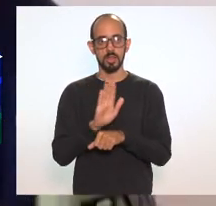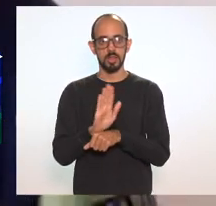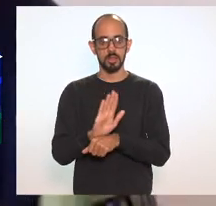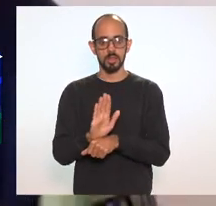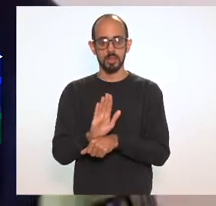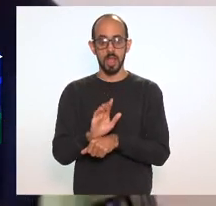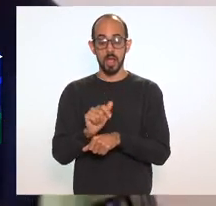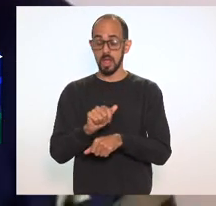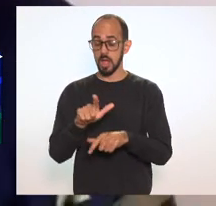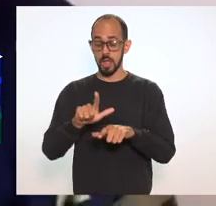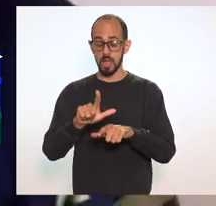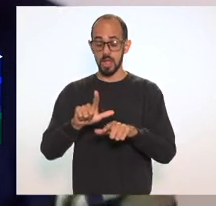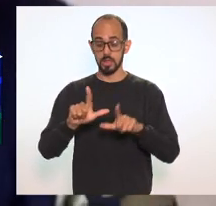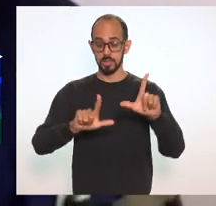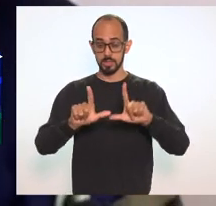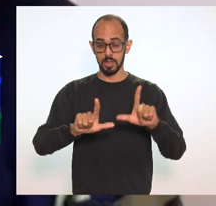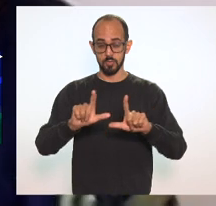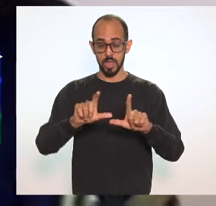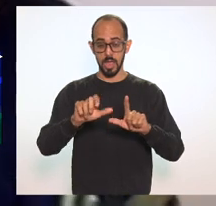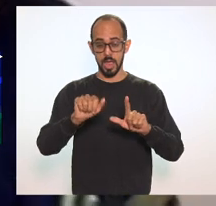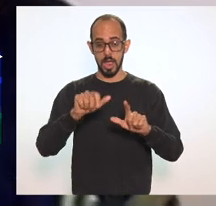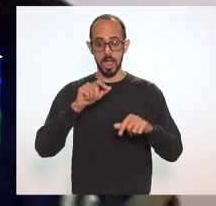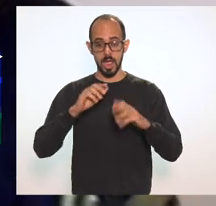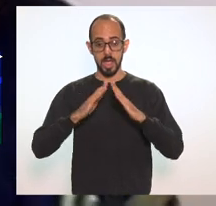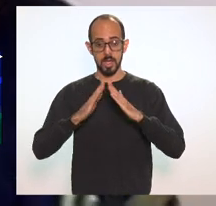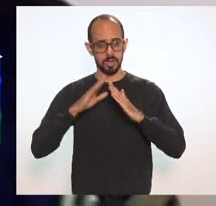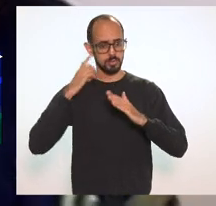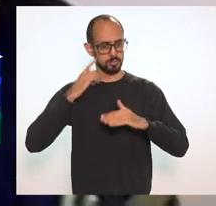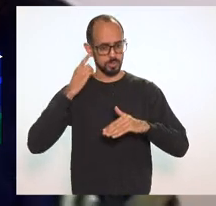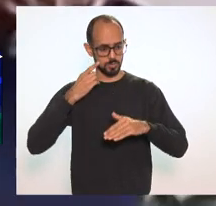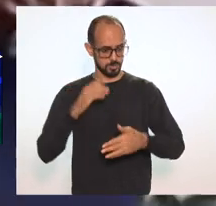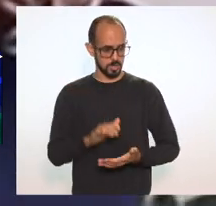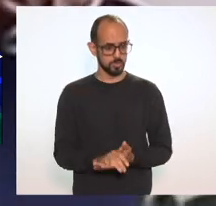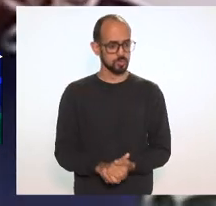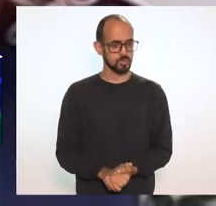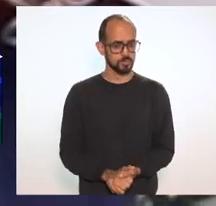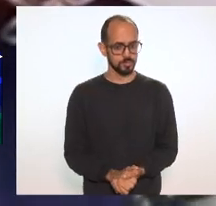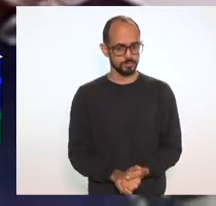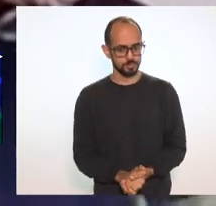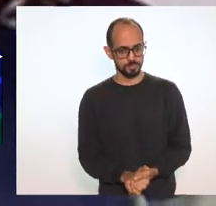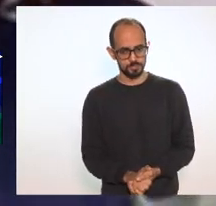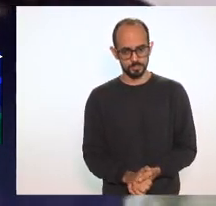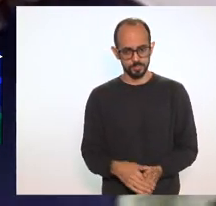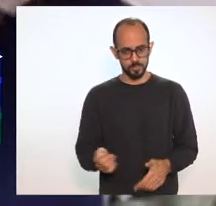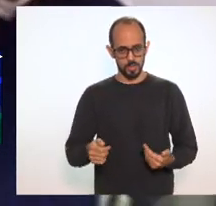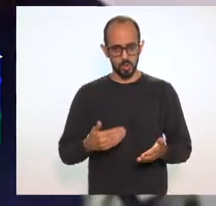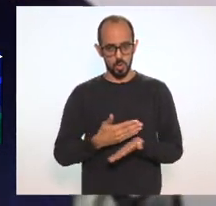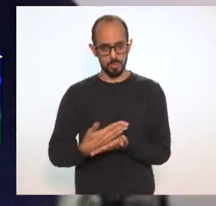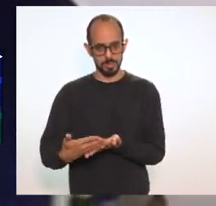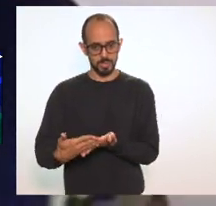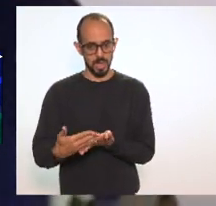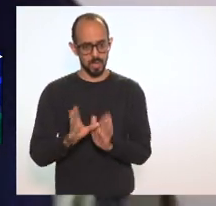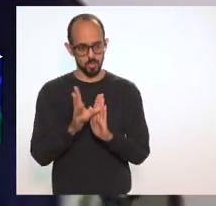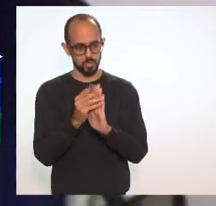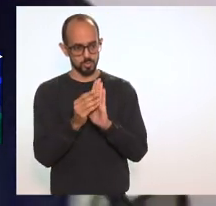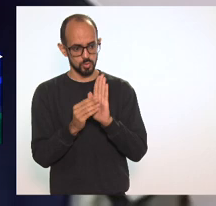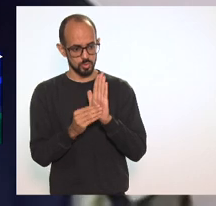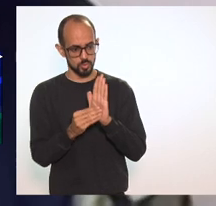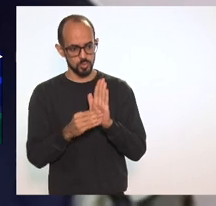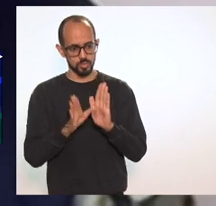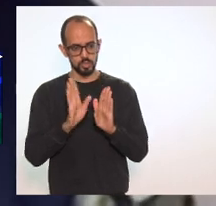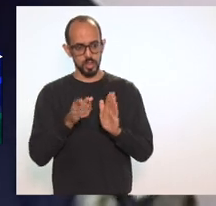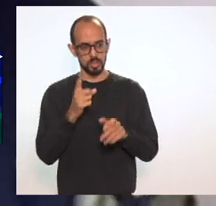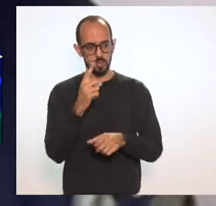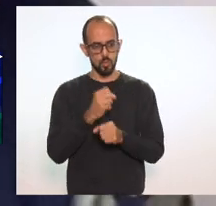ela acho que vamos começar essa falta até pela recepção que faz um ano e